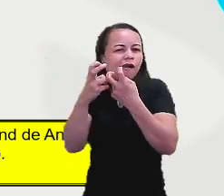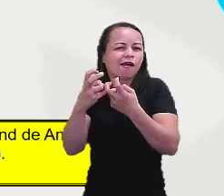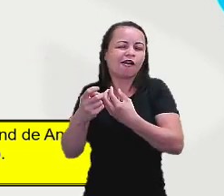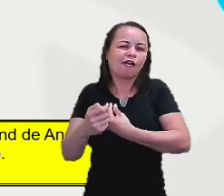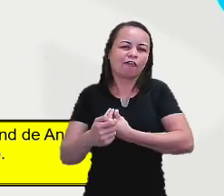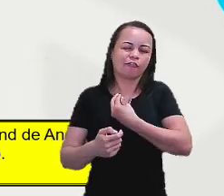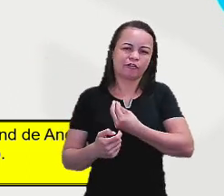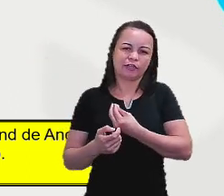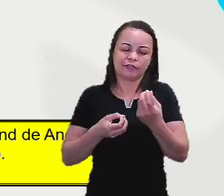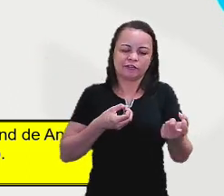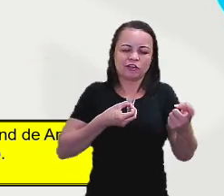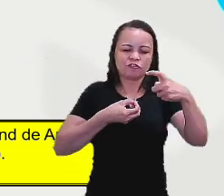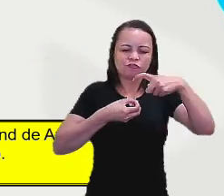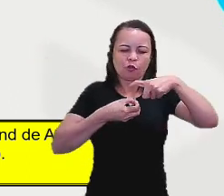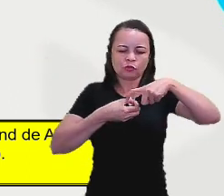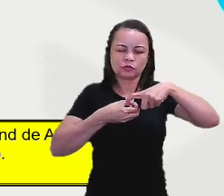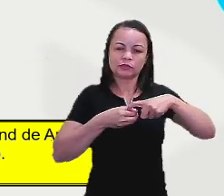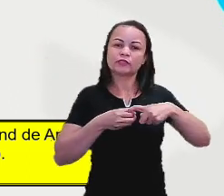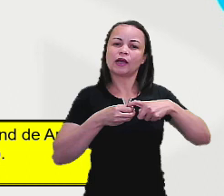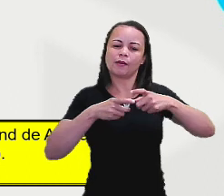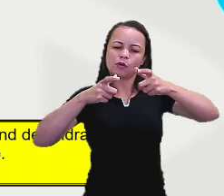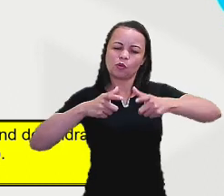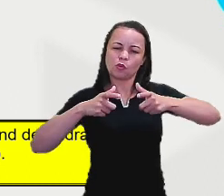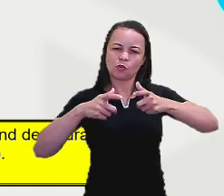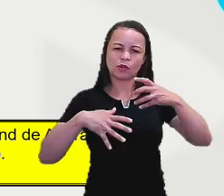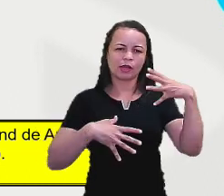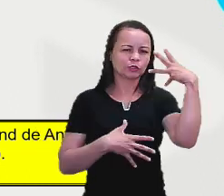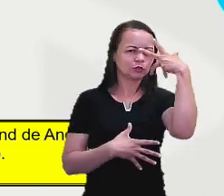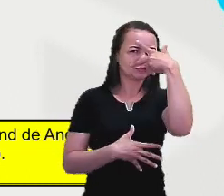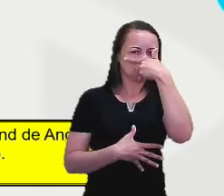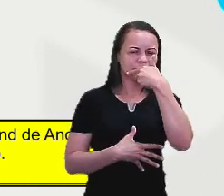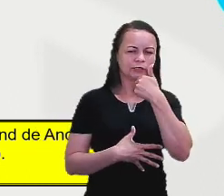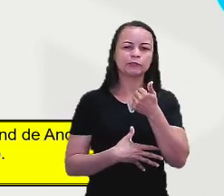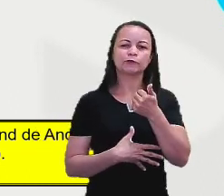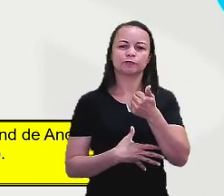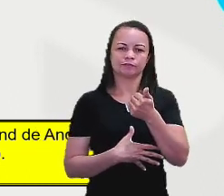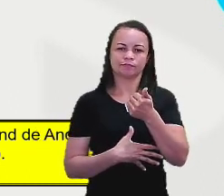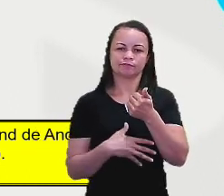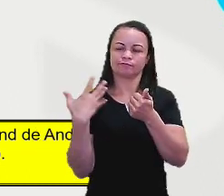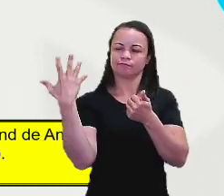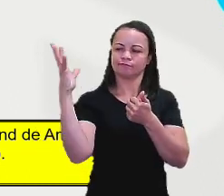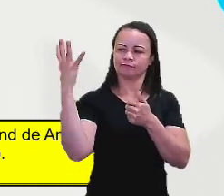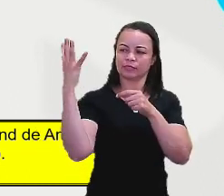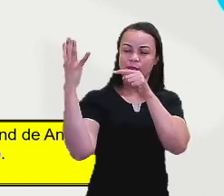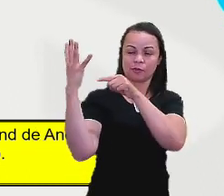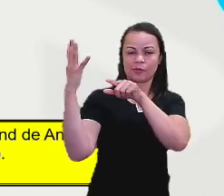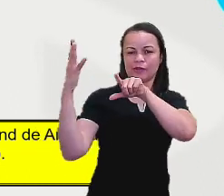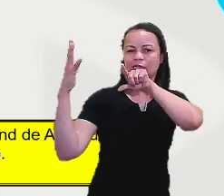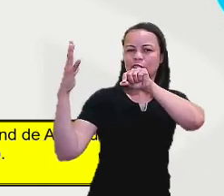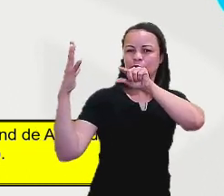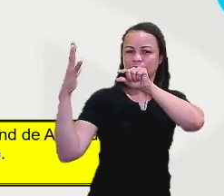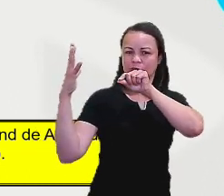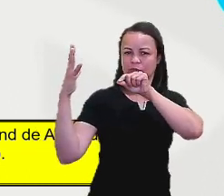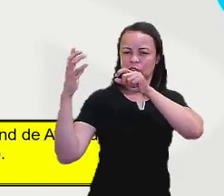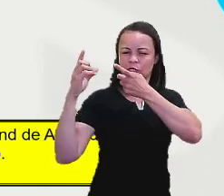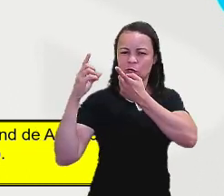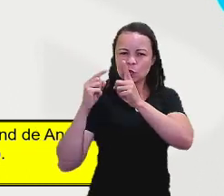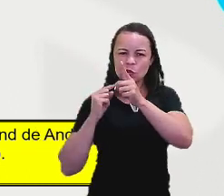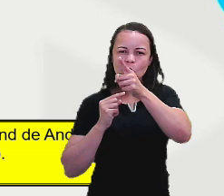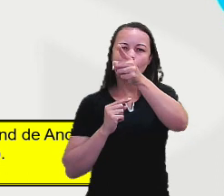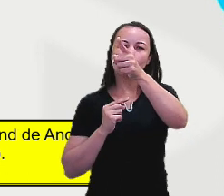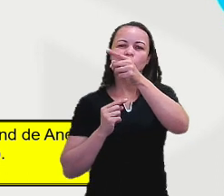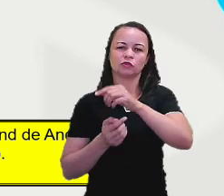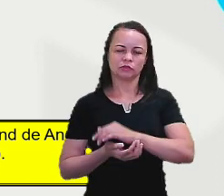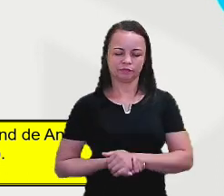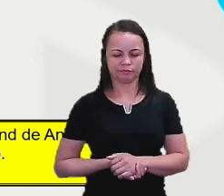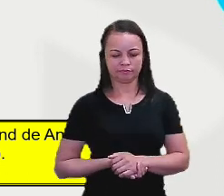e voltar para onde é tudo belo e fantástico. A palmeira, o sabiá, o longe.